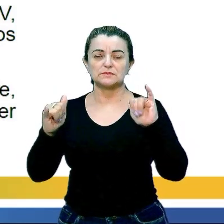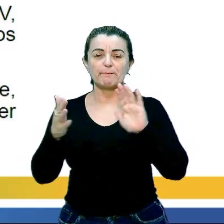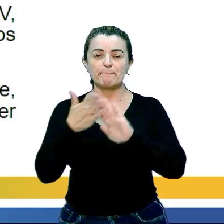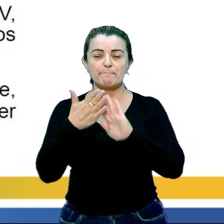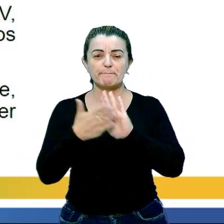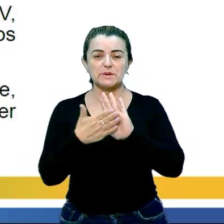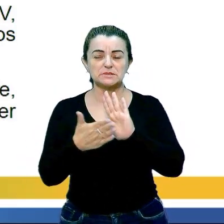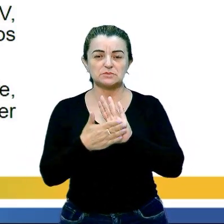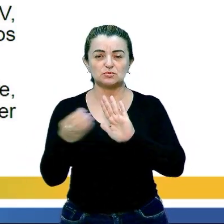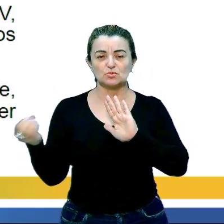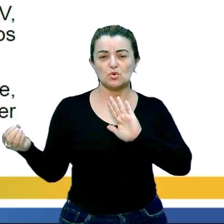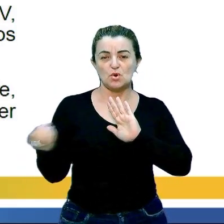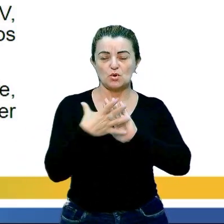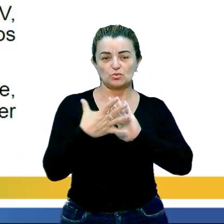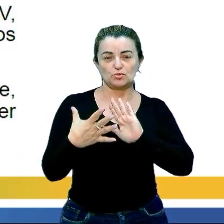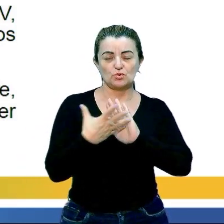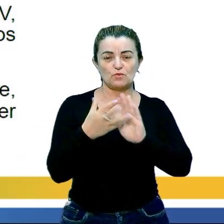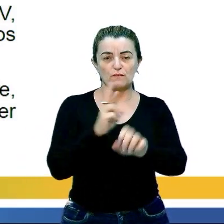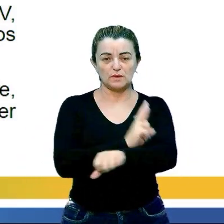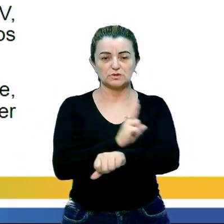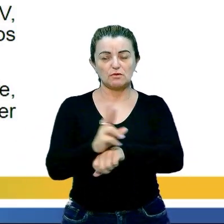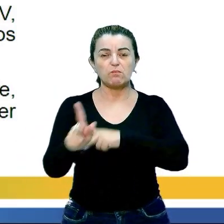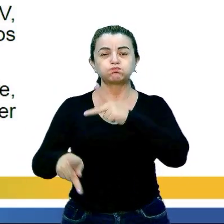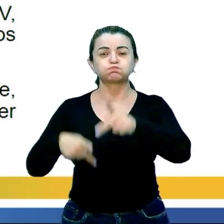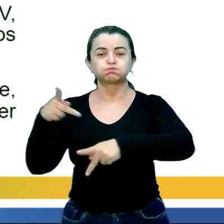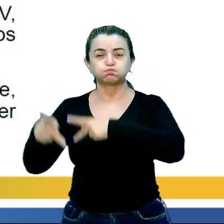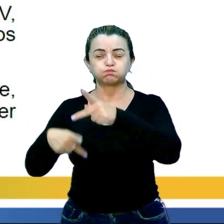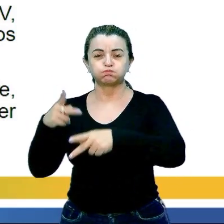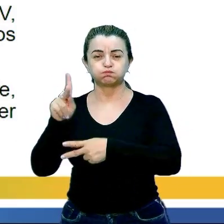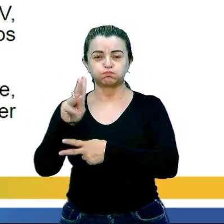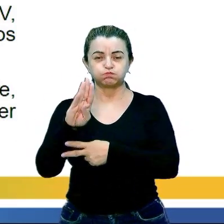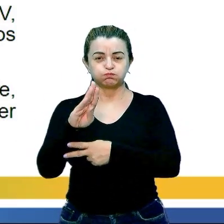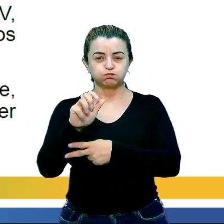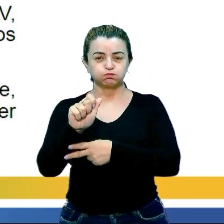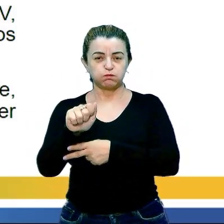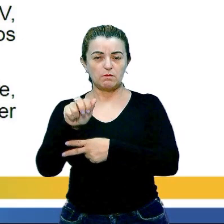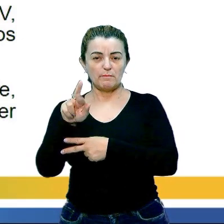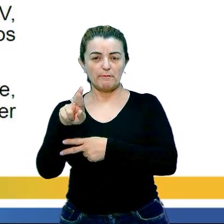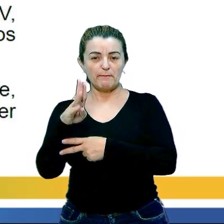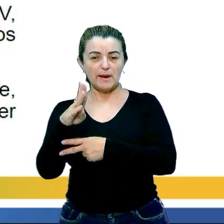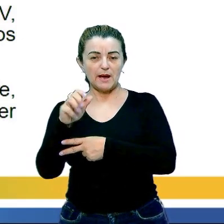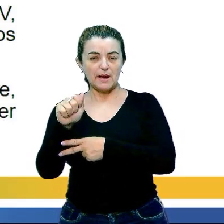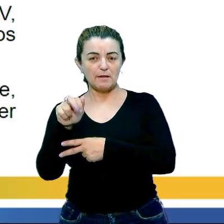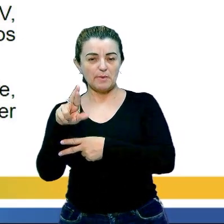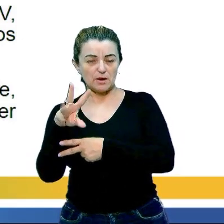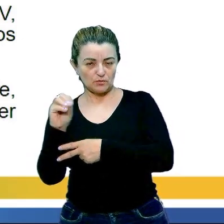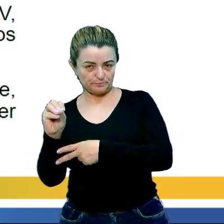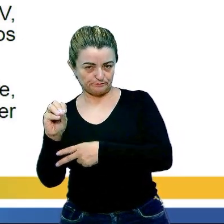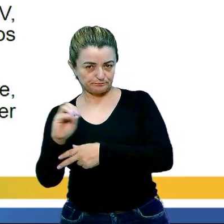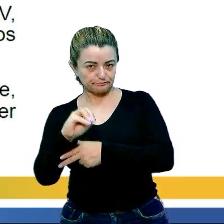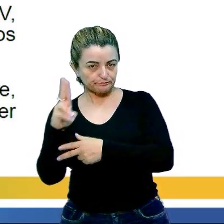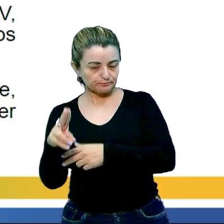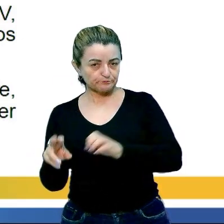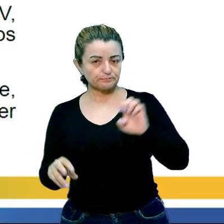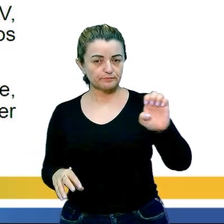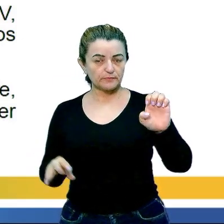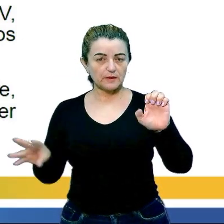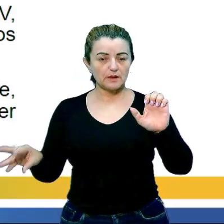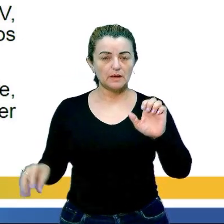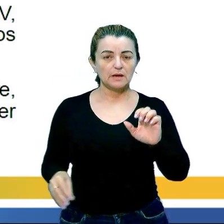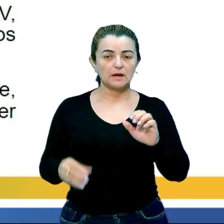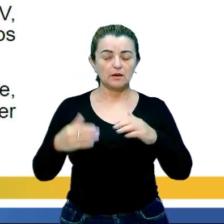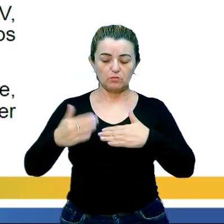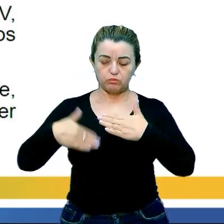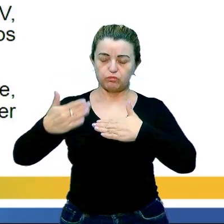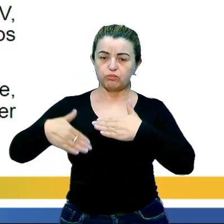dessa nova doutrina para os povos bárbaros. Ou letra E. A crescente